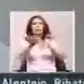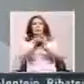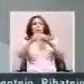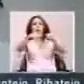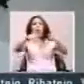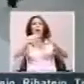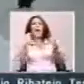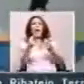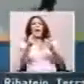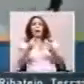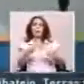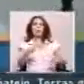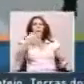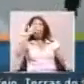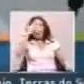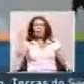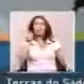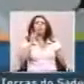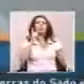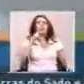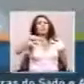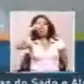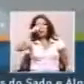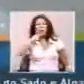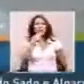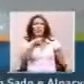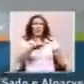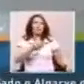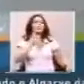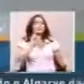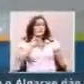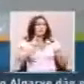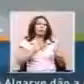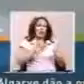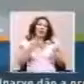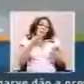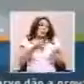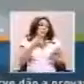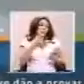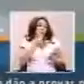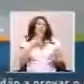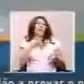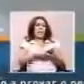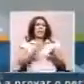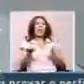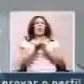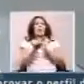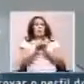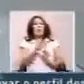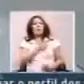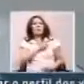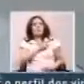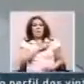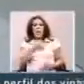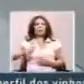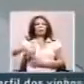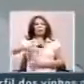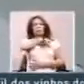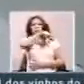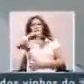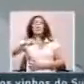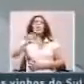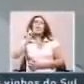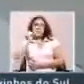aquilo que o Sr. Ministro diz é importante e acho que de facto as universidades e as faculdades têm que